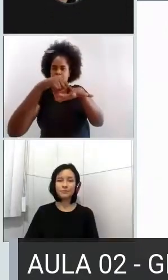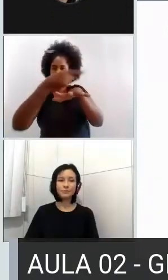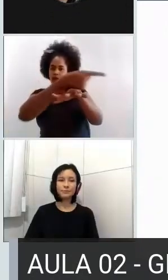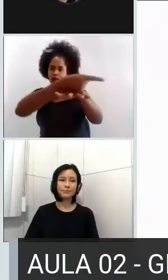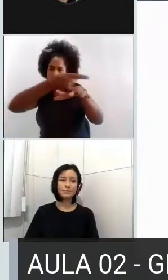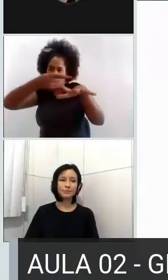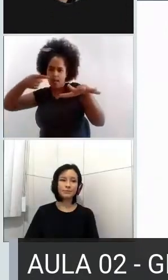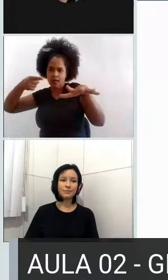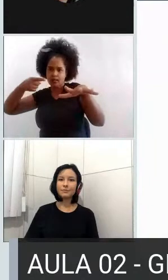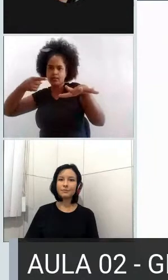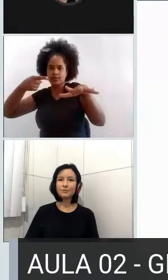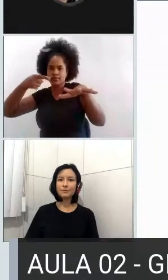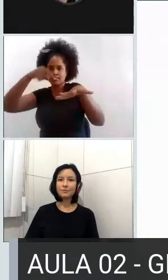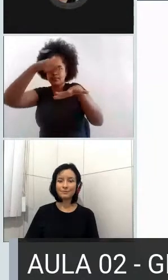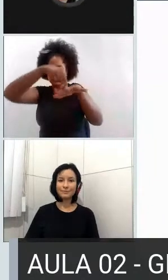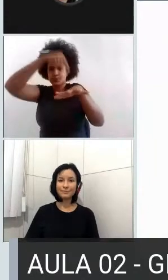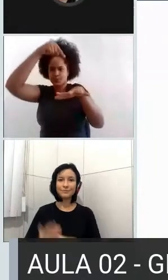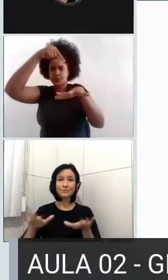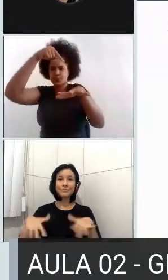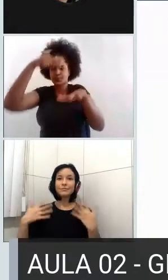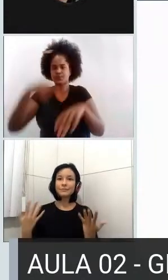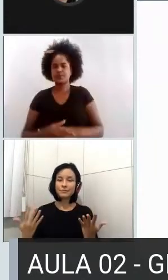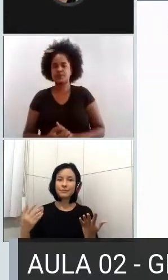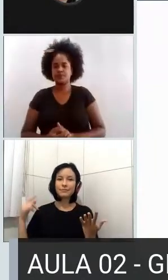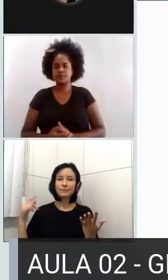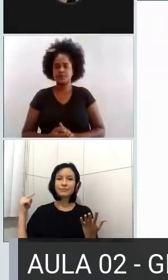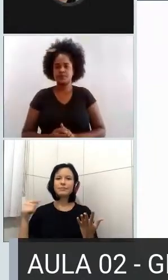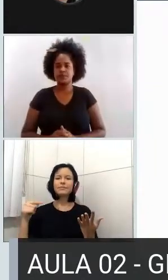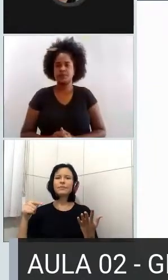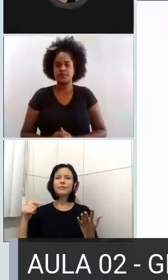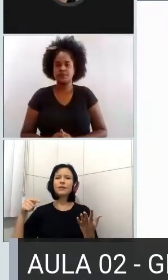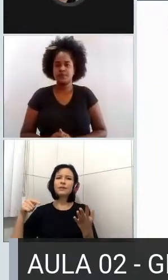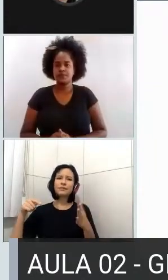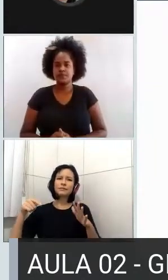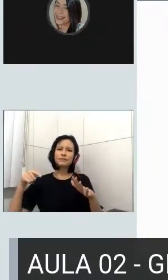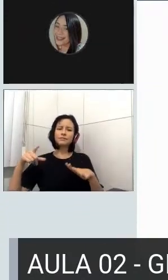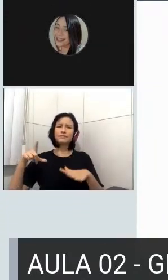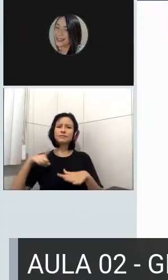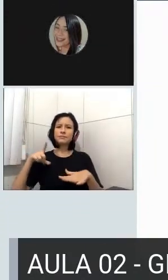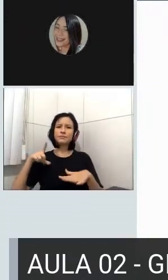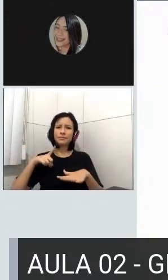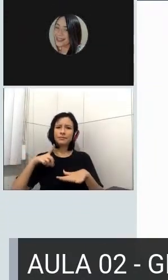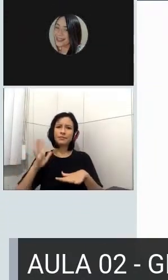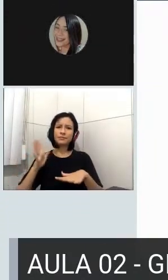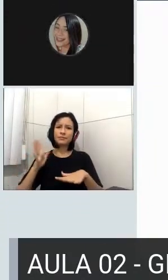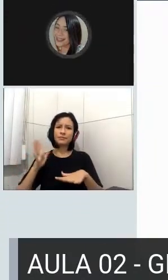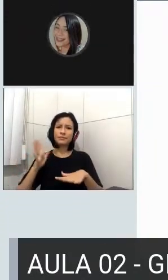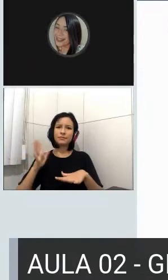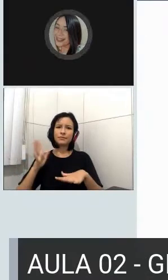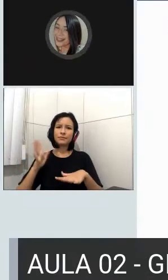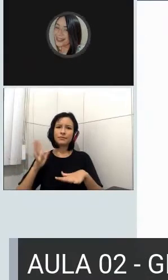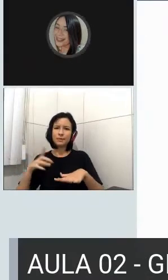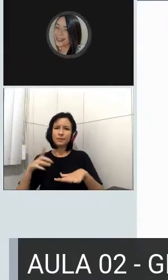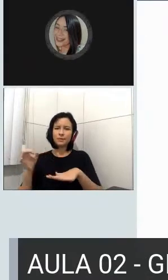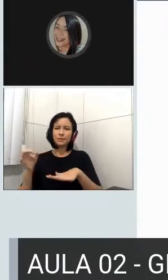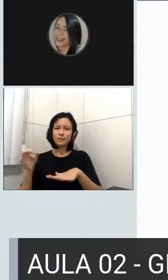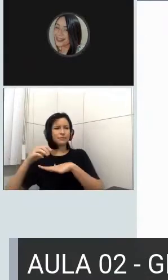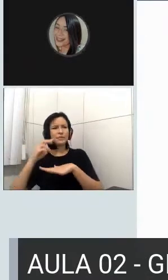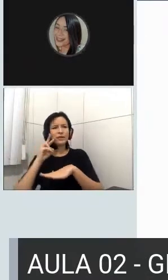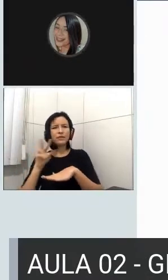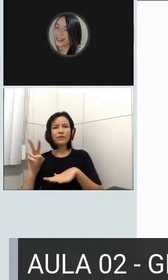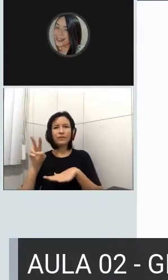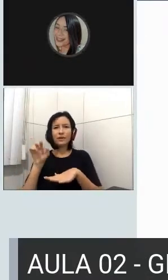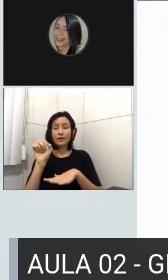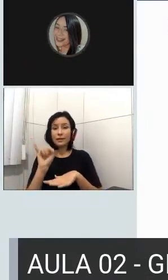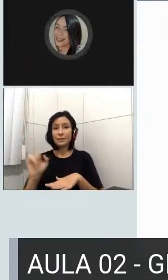figura é a parte em que nós vemos a questão da reta e